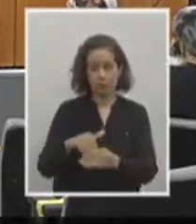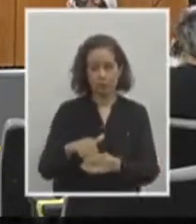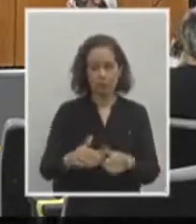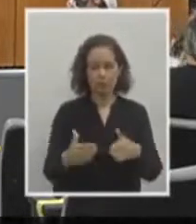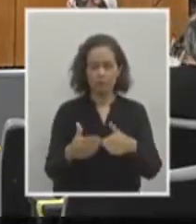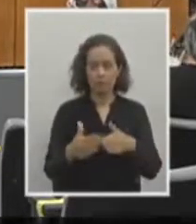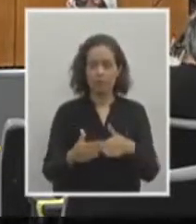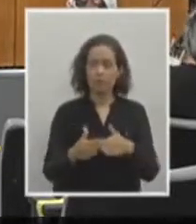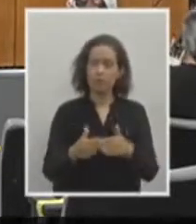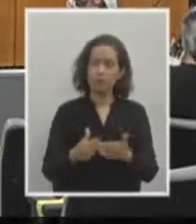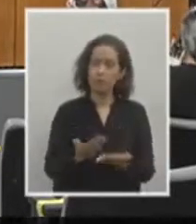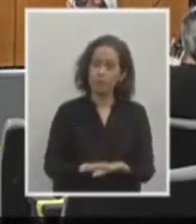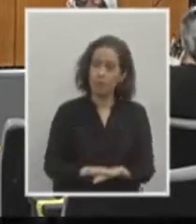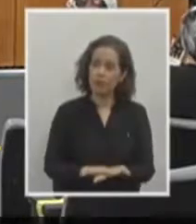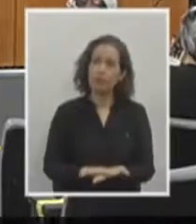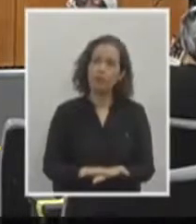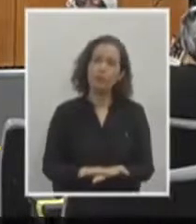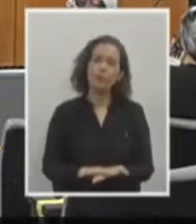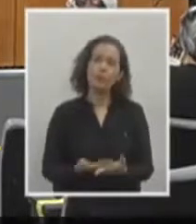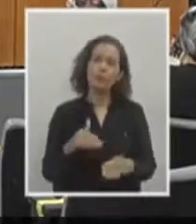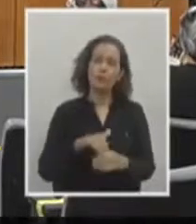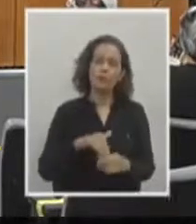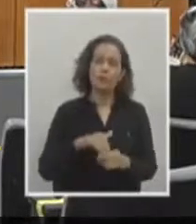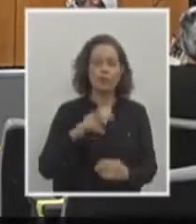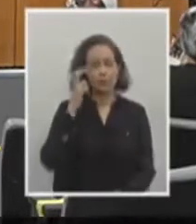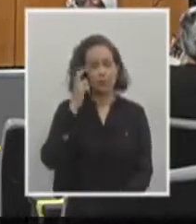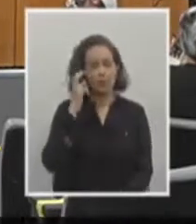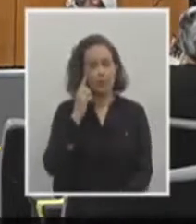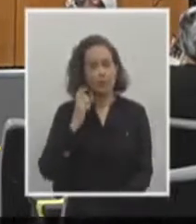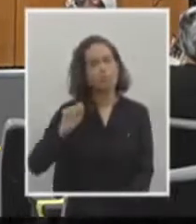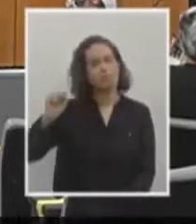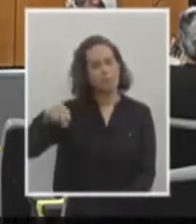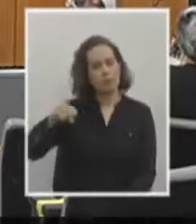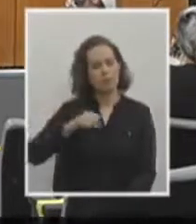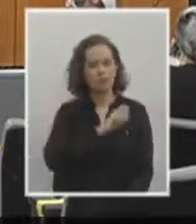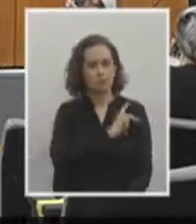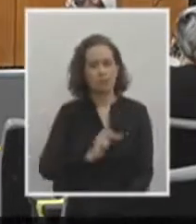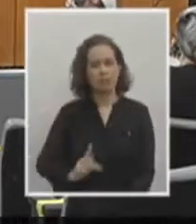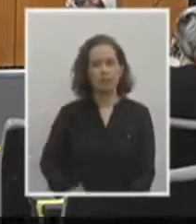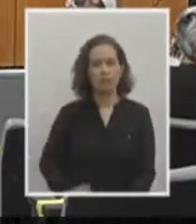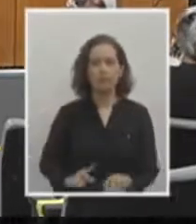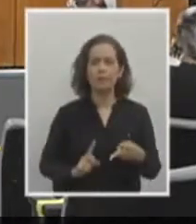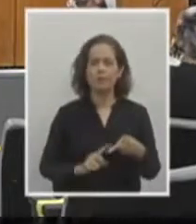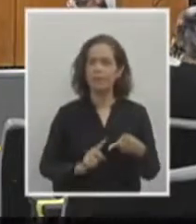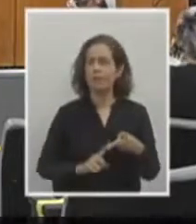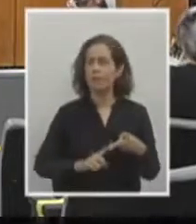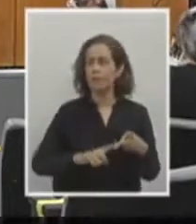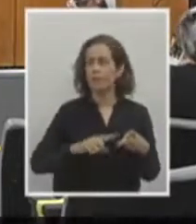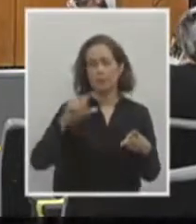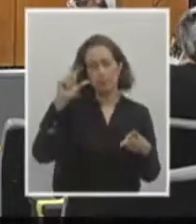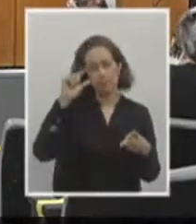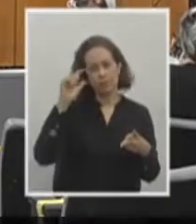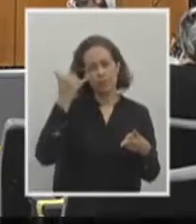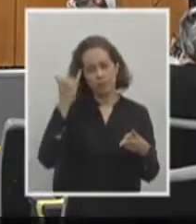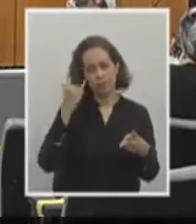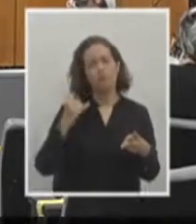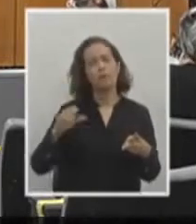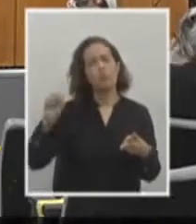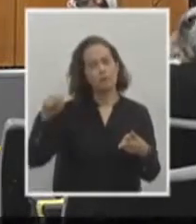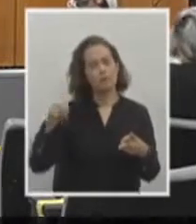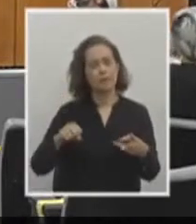requerimento. Como voto, deputado Zé Guilherme? Sim, senhor presidente. Como voto, deputado professor Cleiton? Deputado professor Cleiton, vota